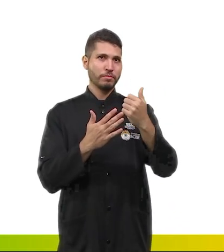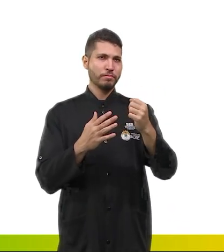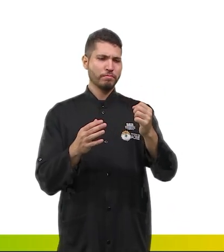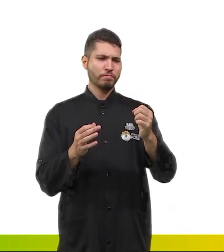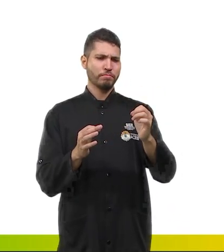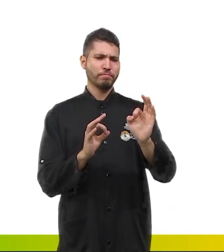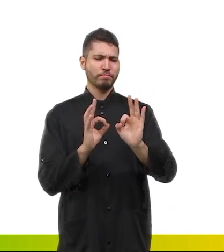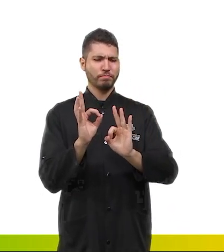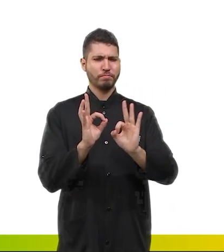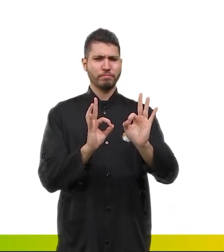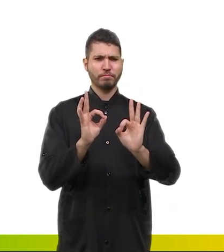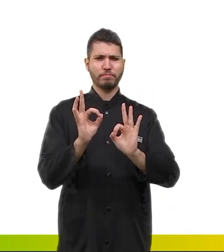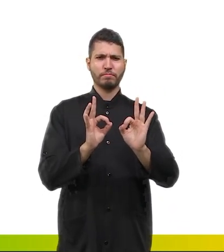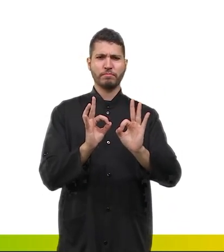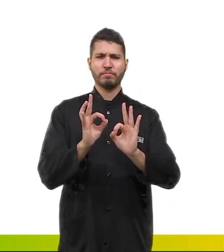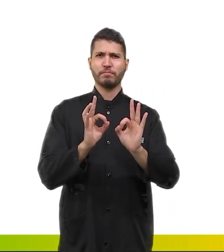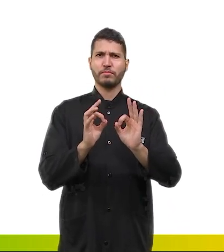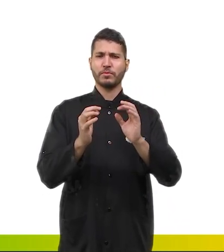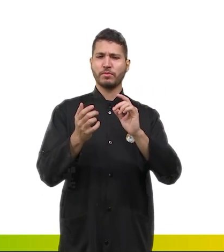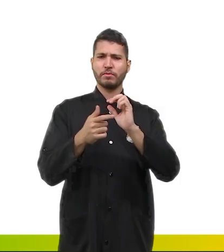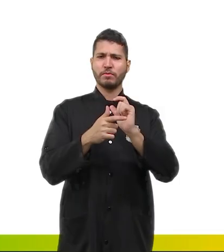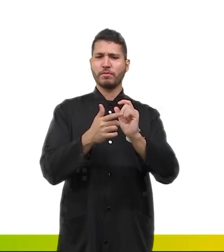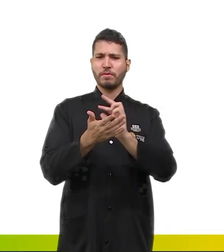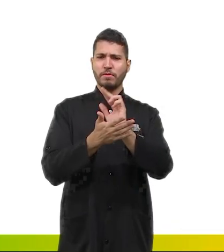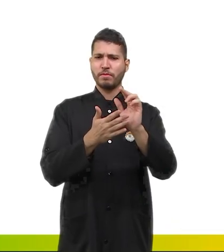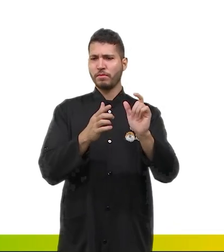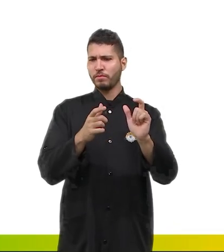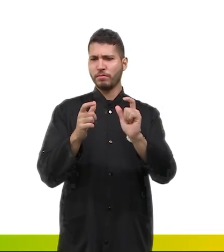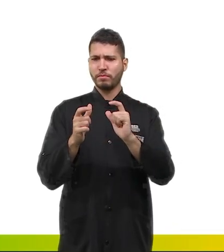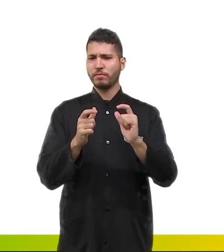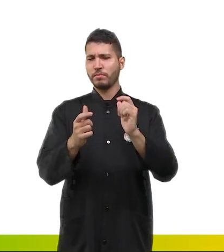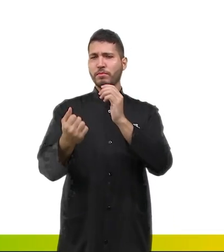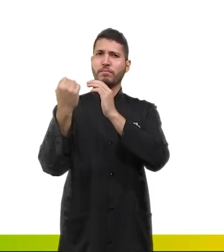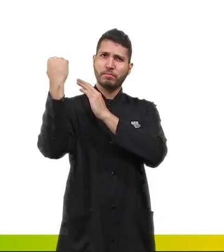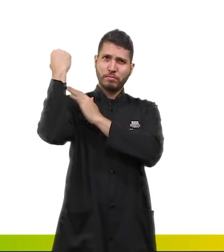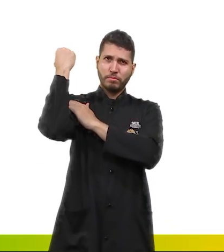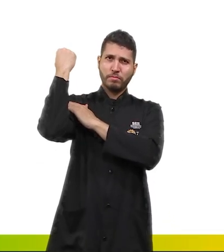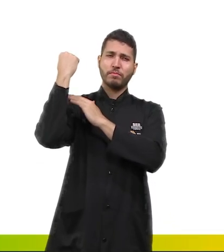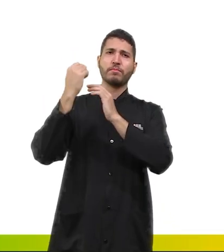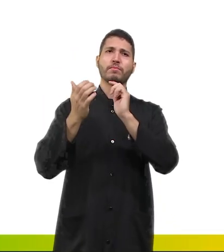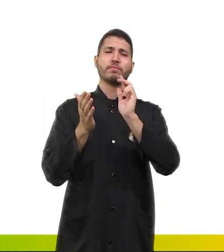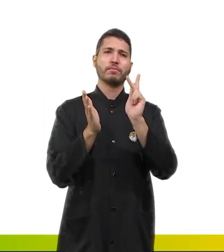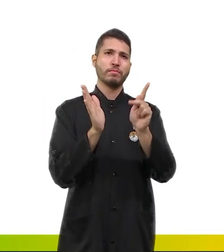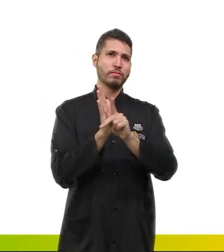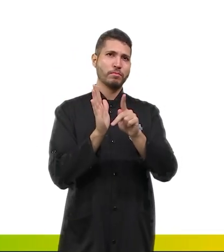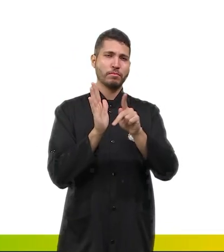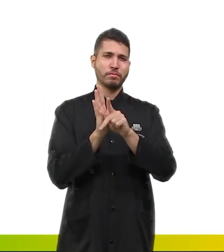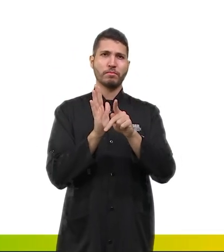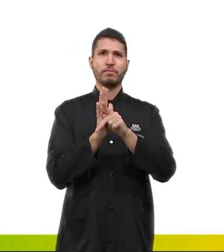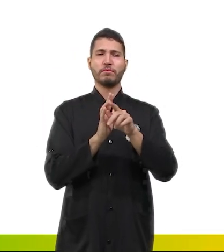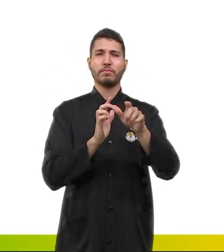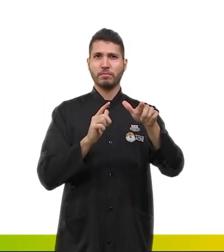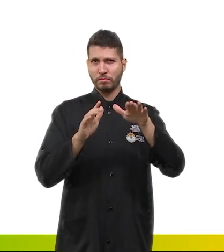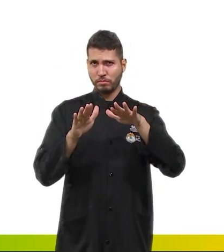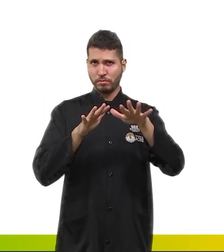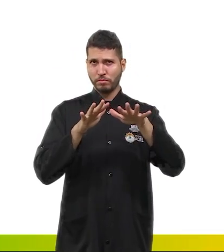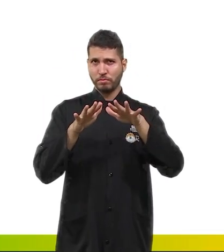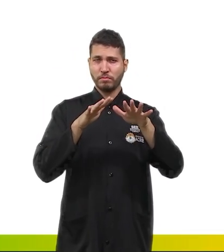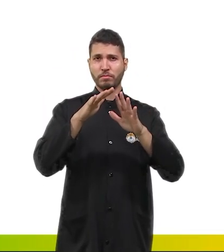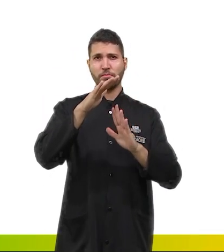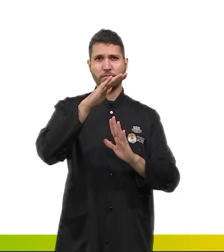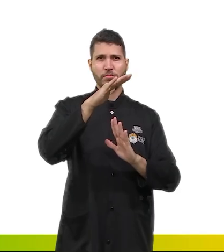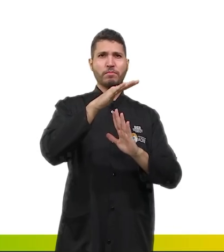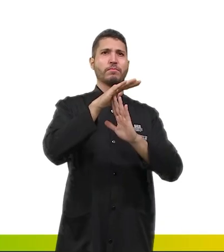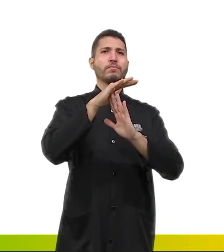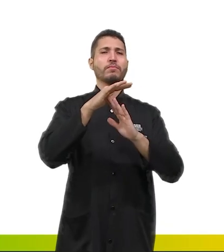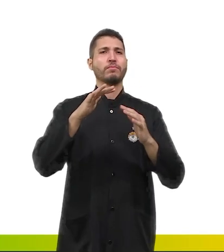de diversos grupos musculares, que na realização dessa sequência, movimentos com máximo de